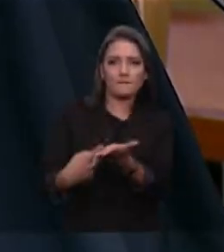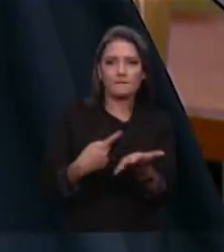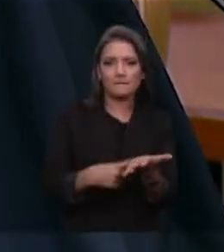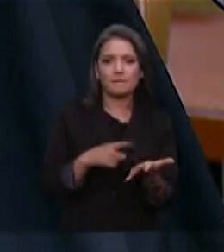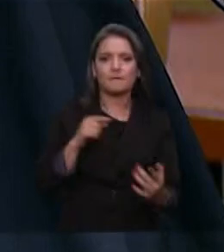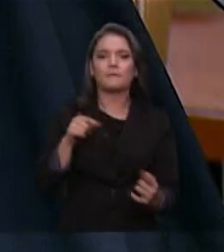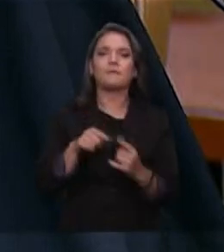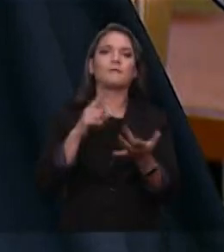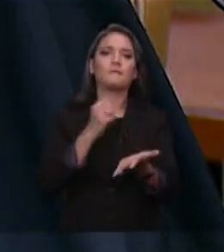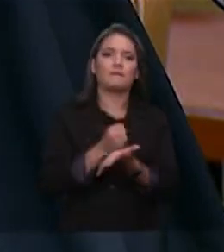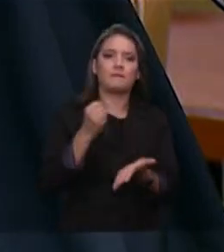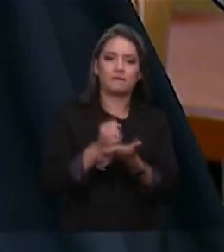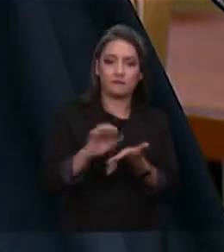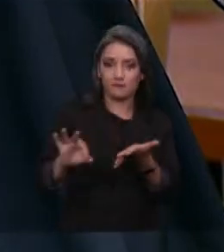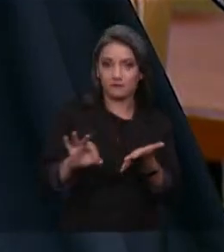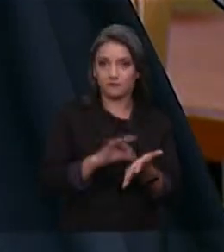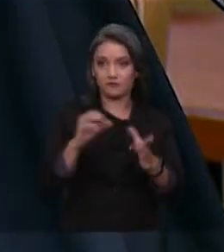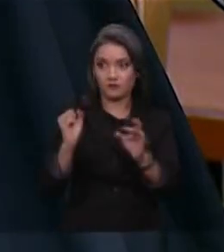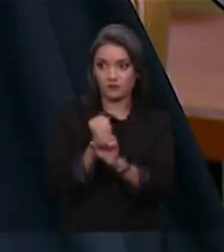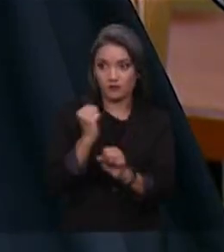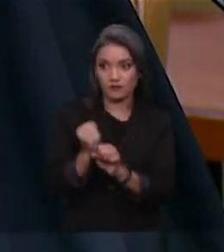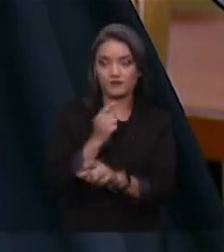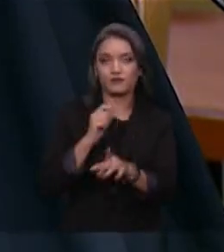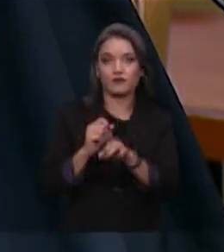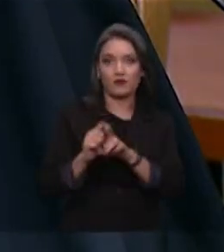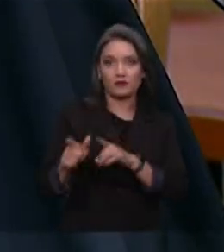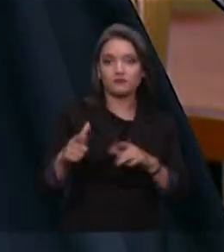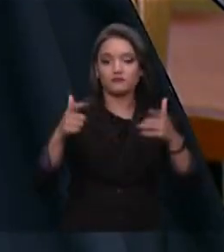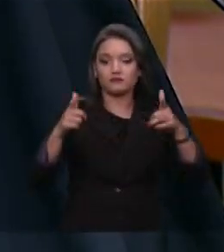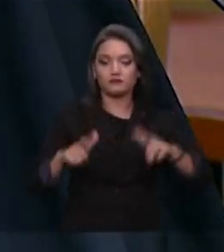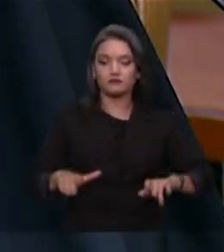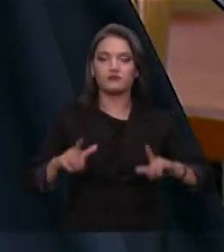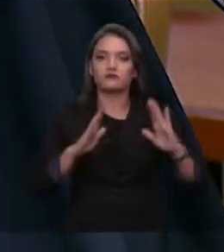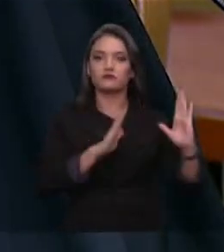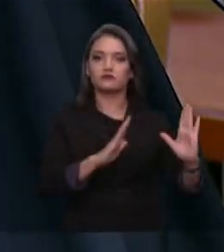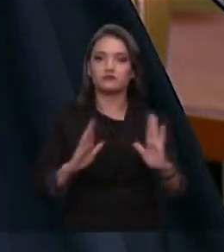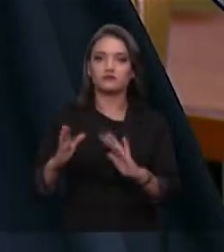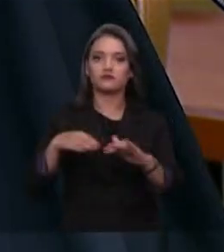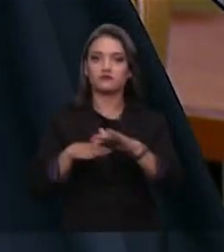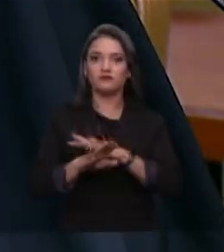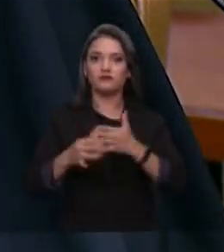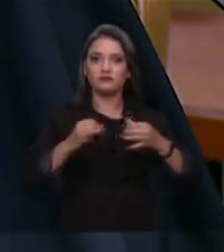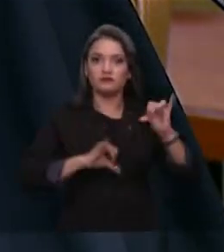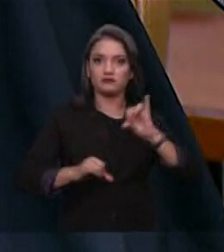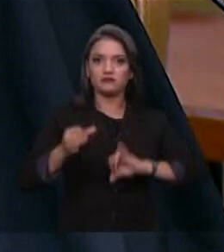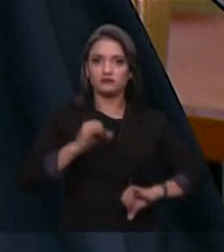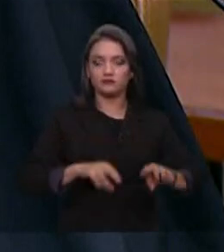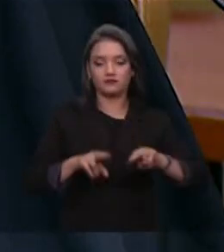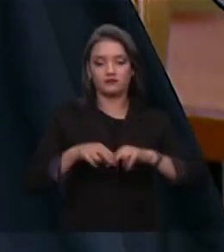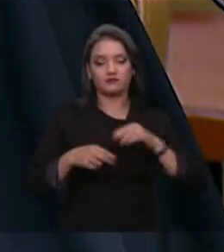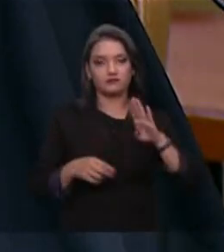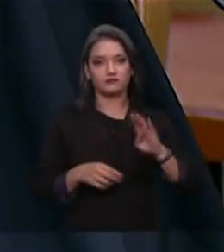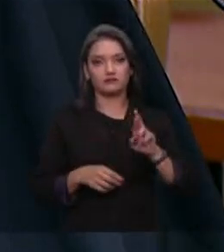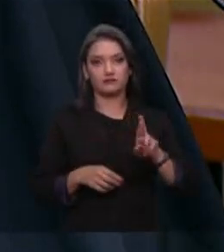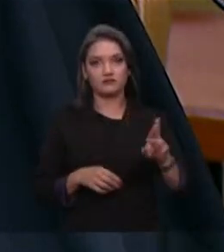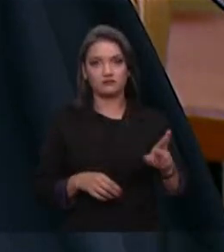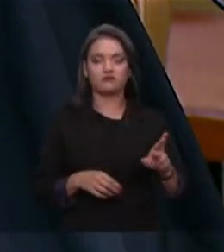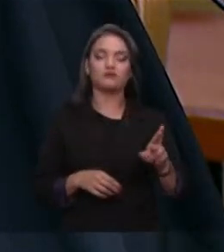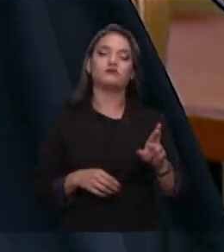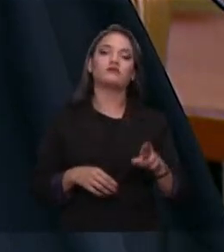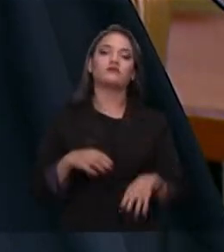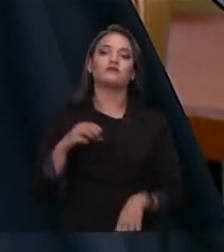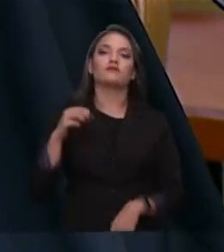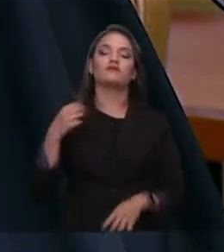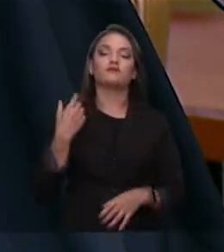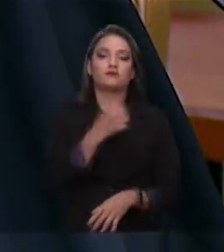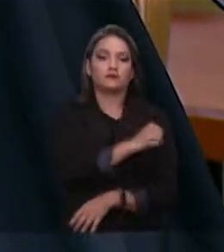a celebração de contrato para a construção e locação de armazém de produtos químicos em favor da BR Distribuidora em Macaé, Rio de